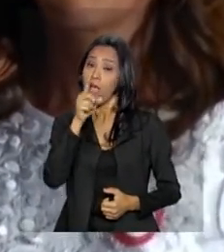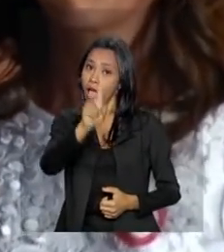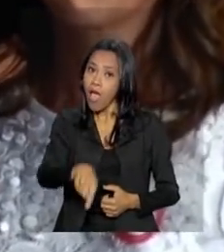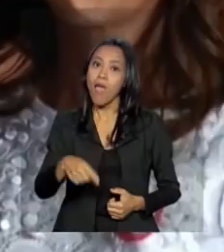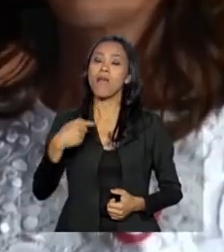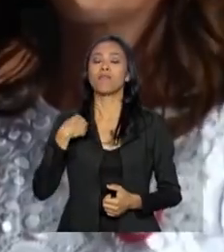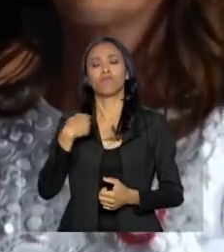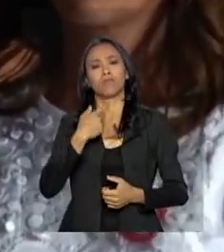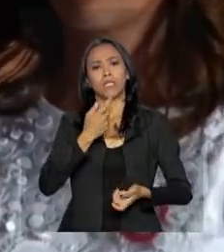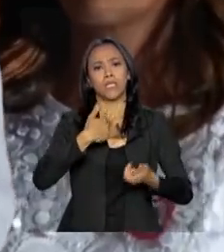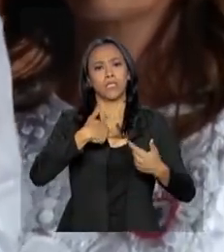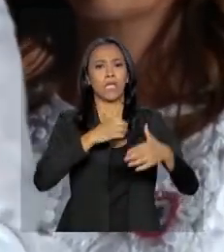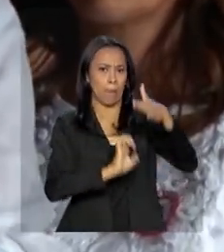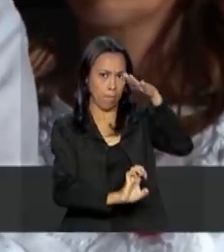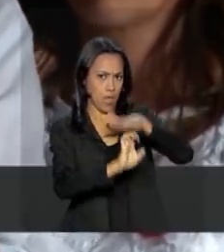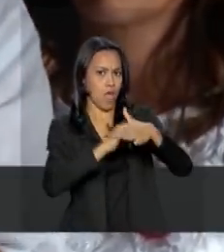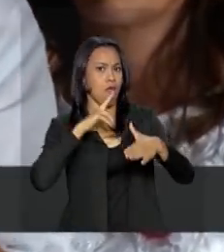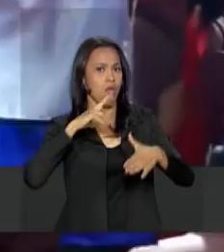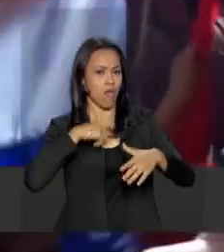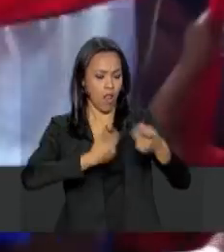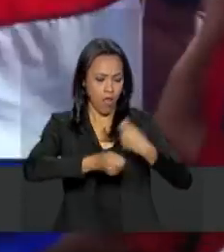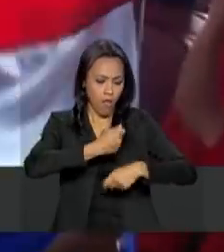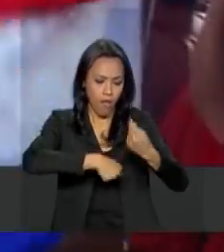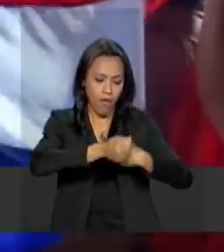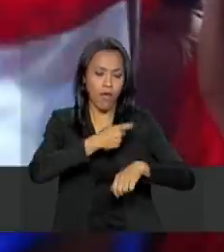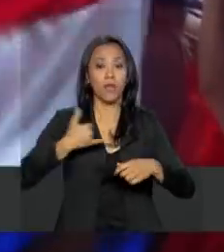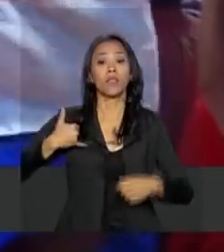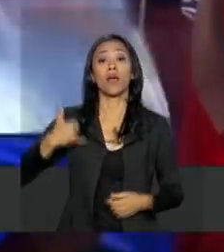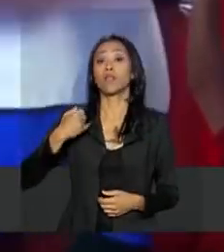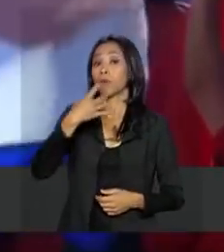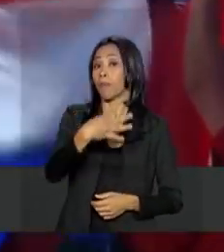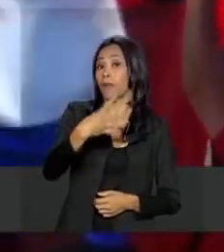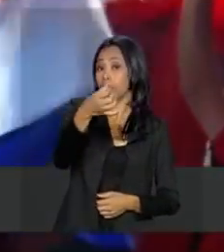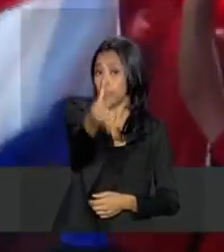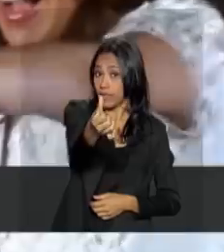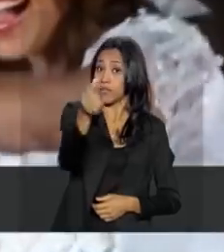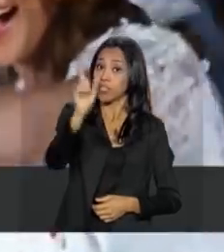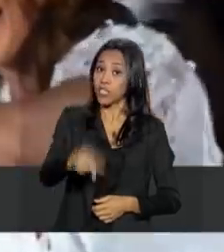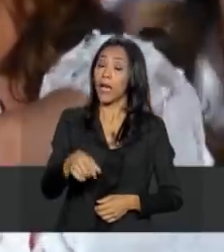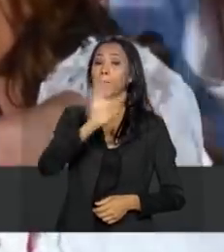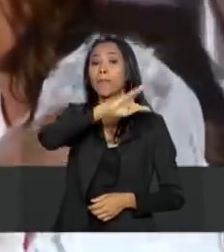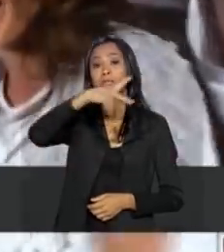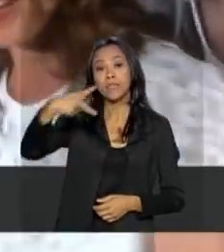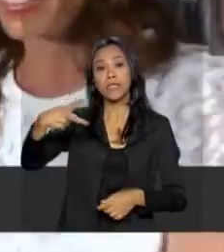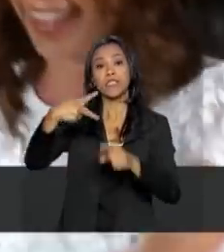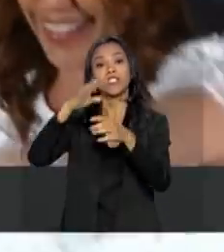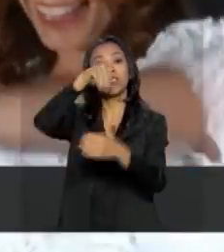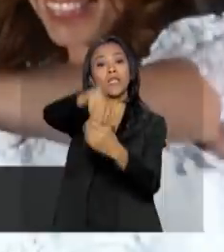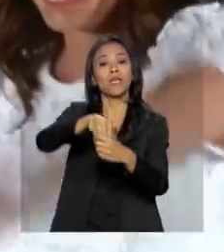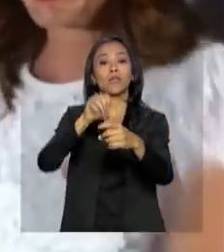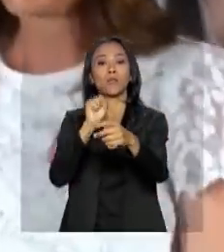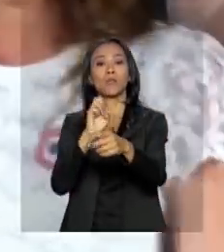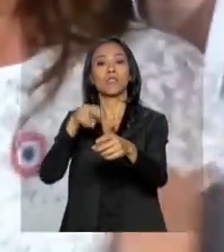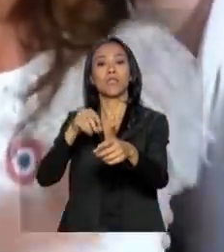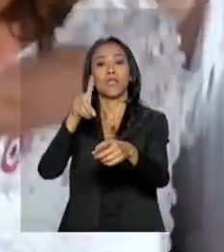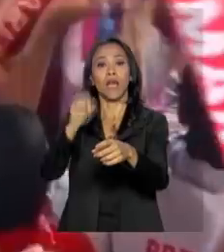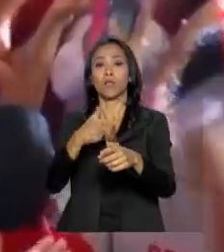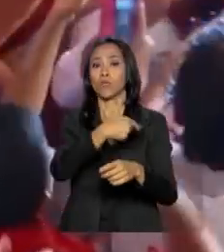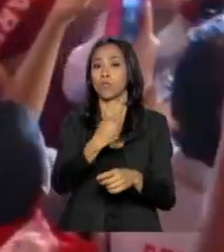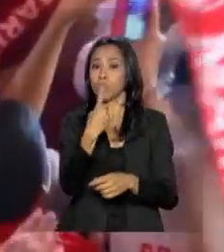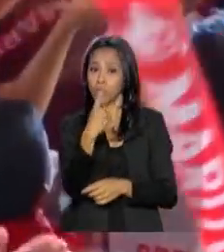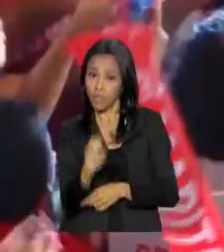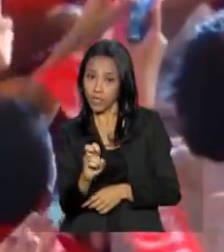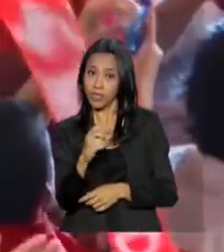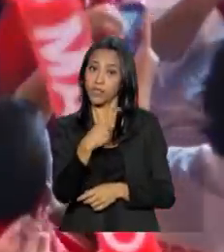é empresário e tem 46 anos foi presidente do senado paraguaio entre 2015 e 2016